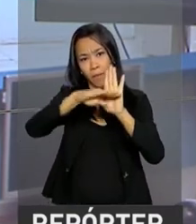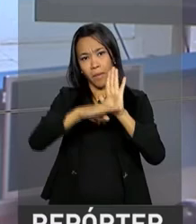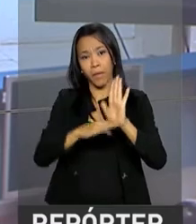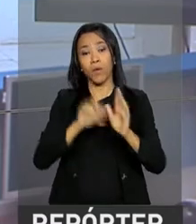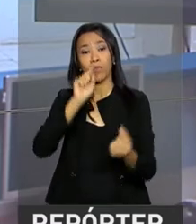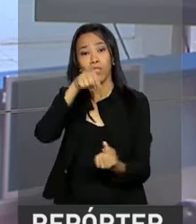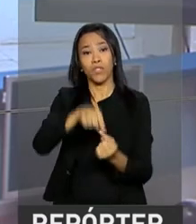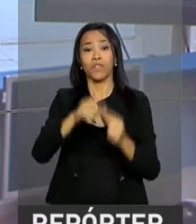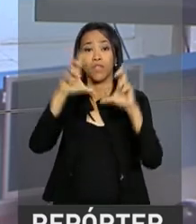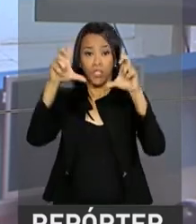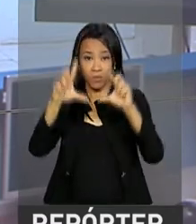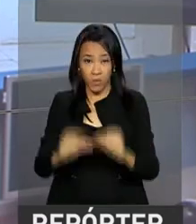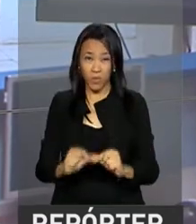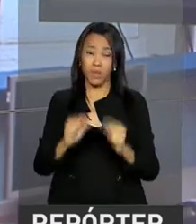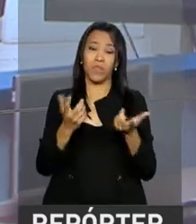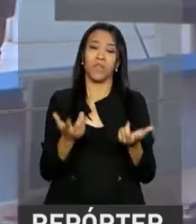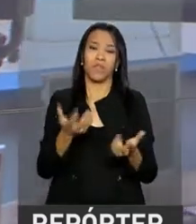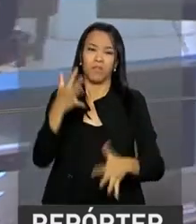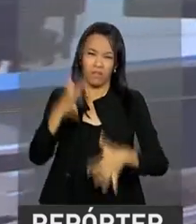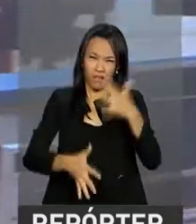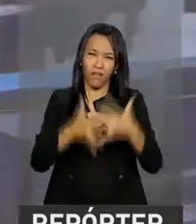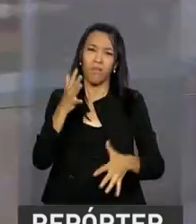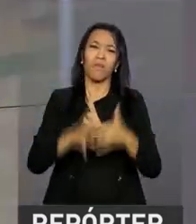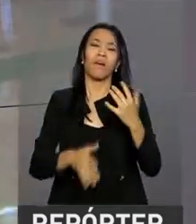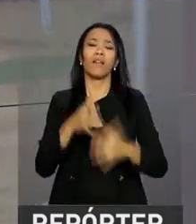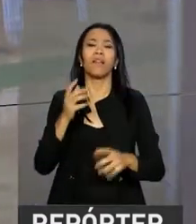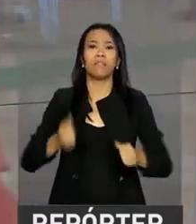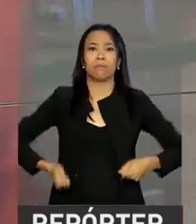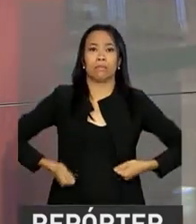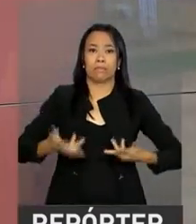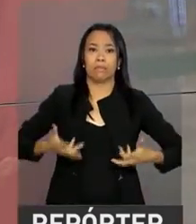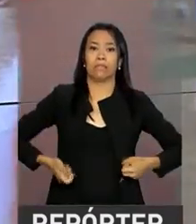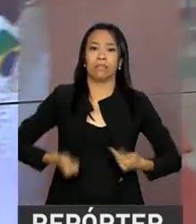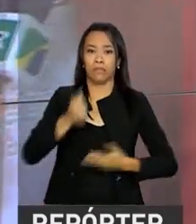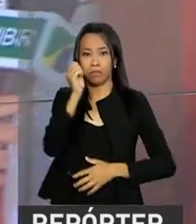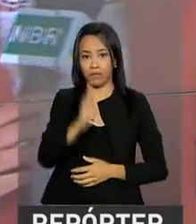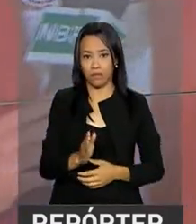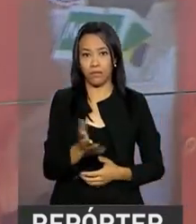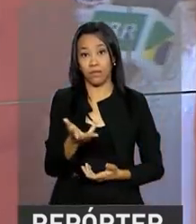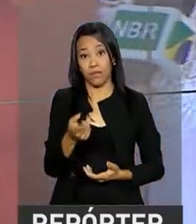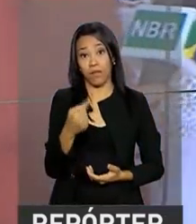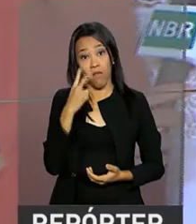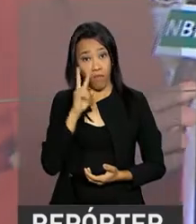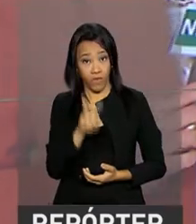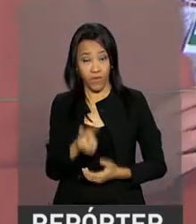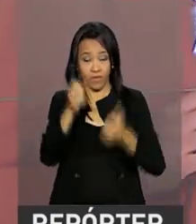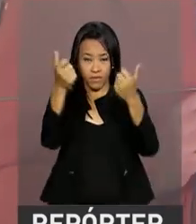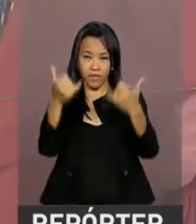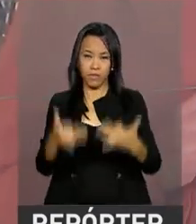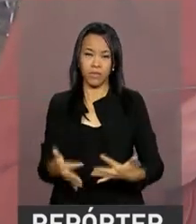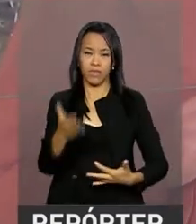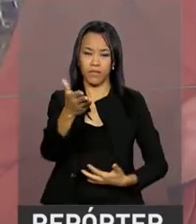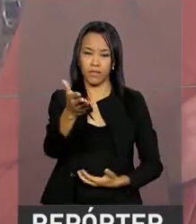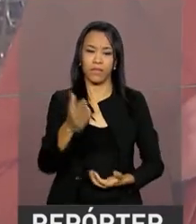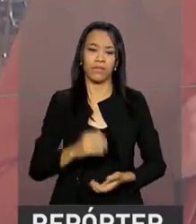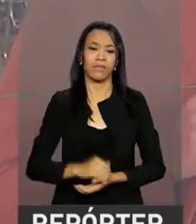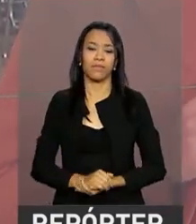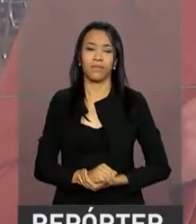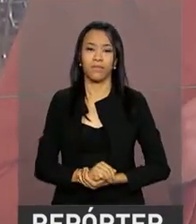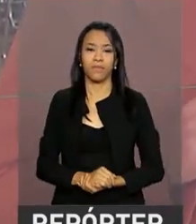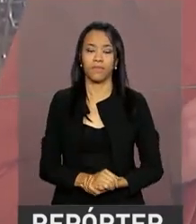custo da produção no brasil vamos falar então com a repórter thaís diz que está no palácio do planalto tem as informações para a gente tá isso